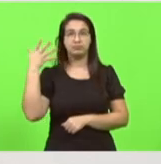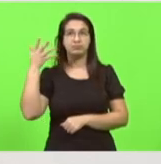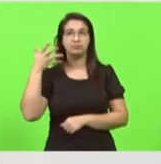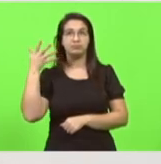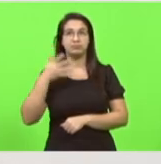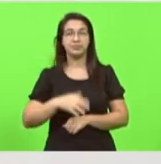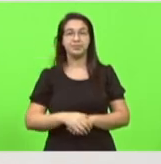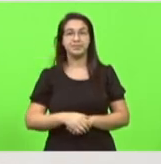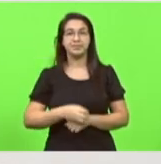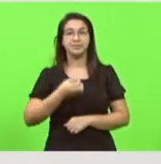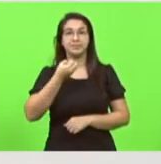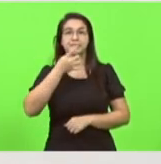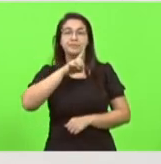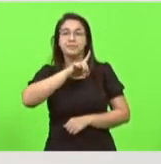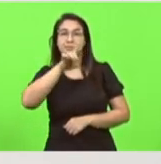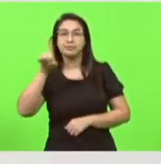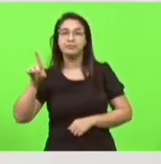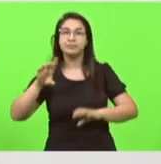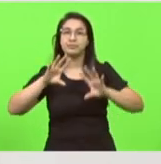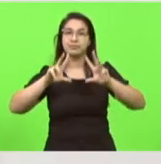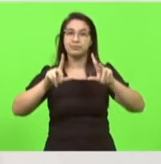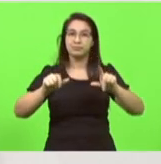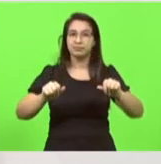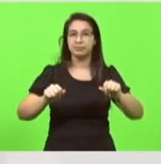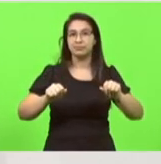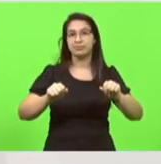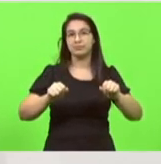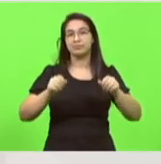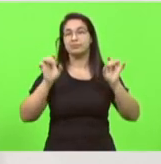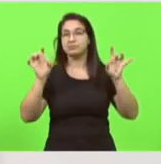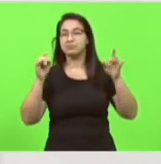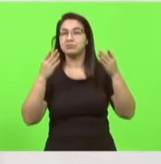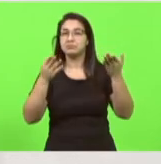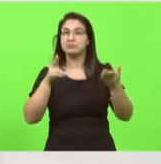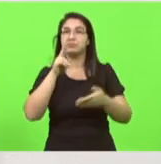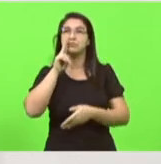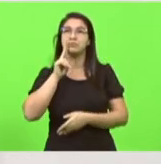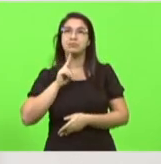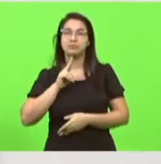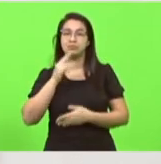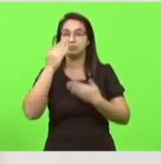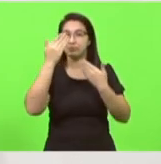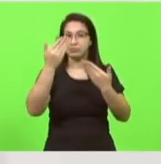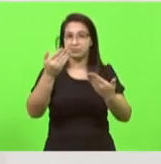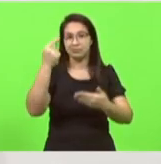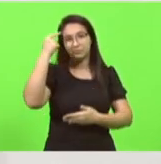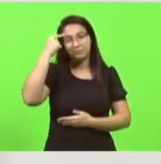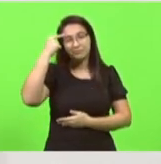dia a todos, meu bom dia especial ao deputado Ivan Atz. Eu agradeço sinceramente a lembrança dele